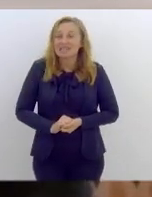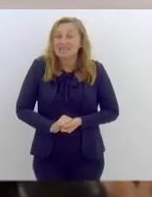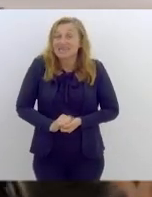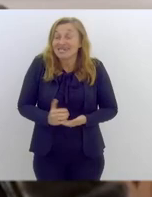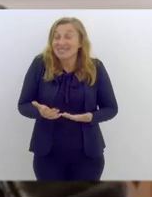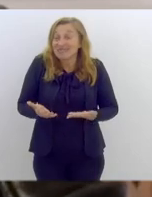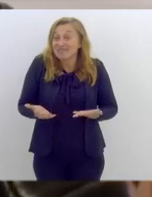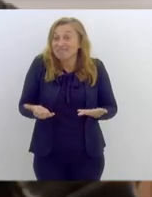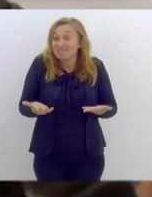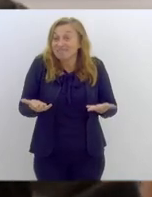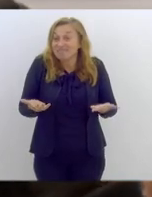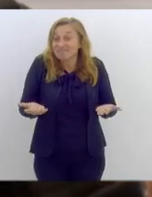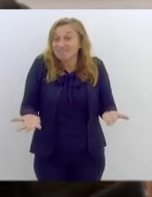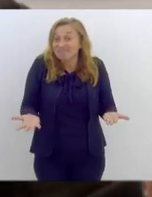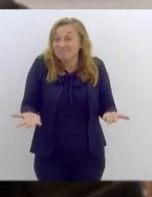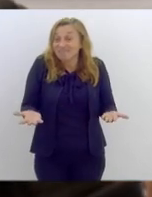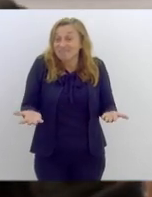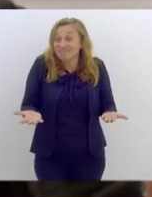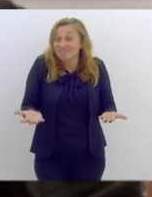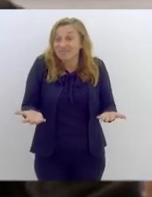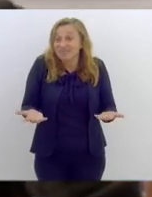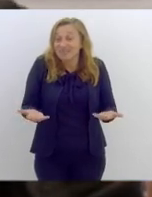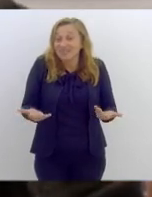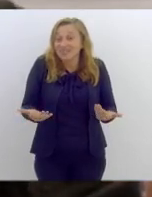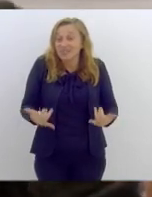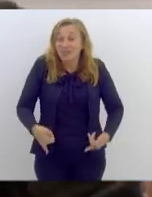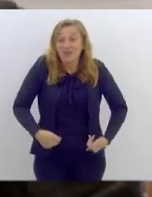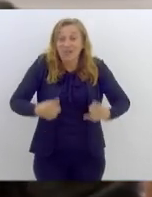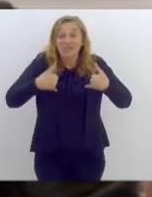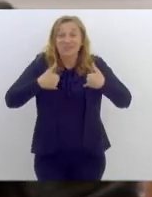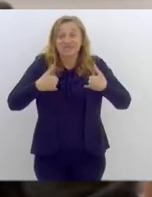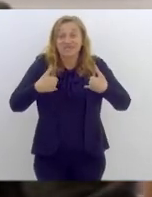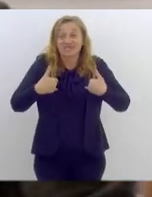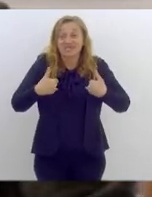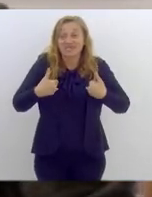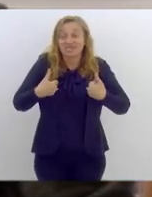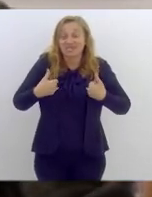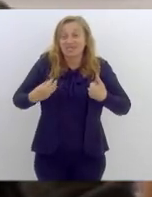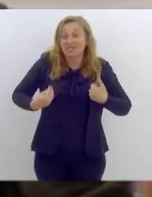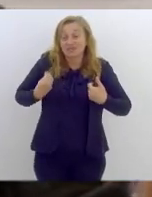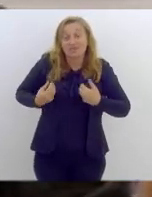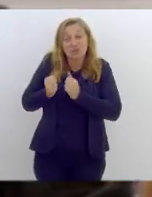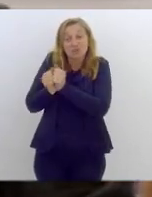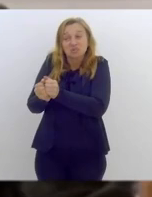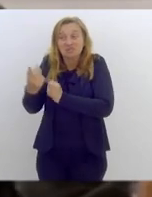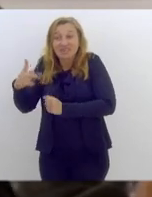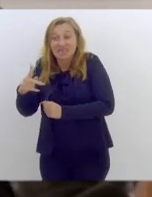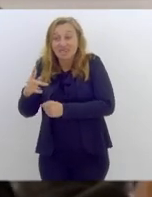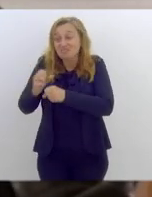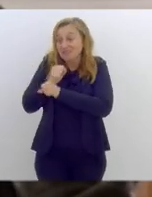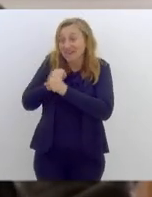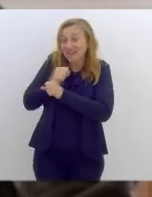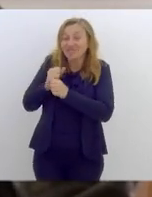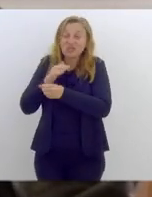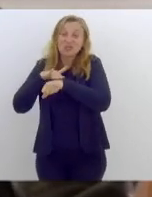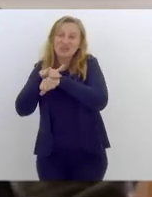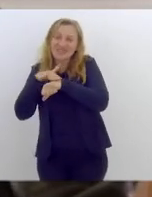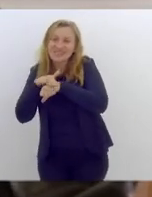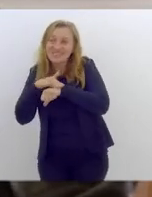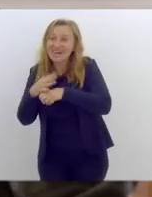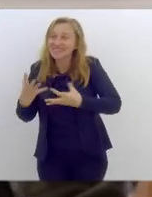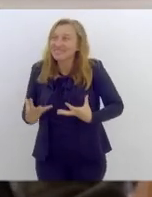que eu tive a honra de conviver por muito tempo, de conversar, de